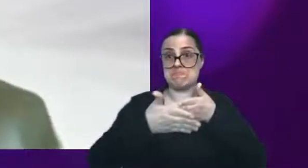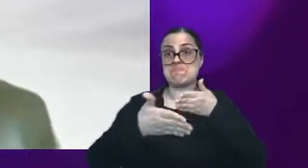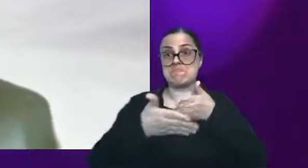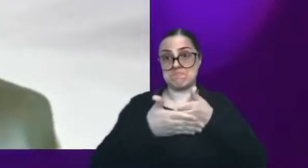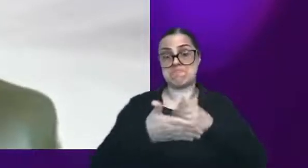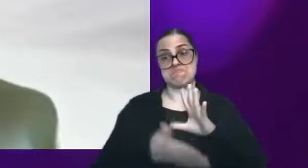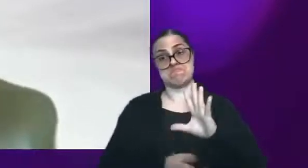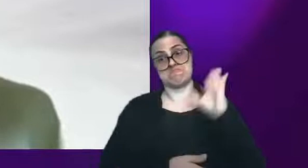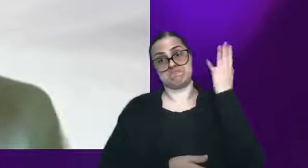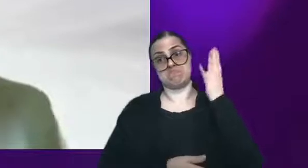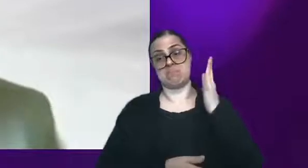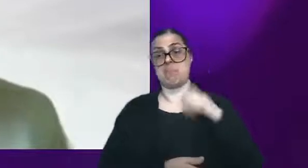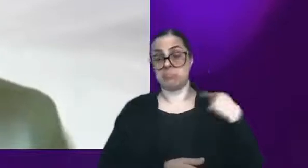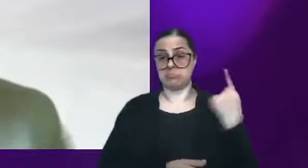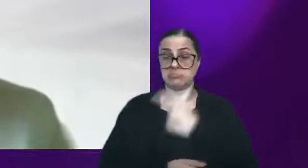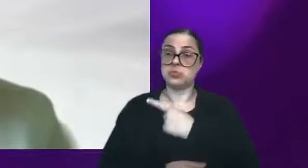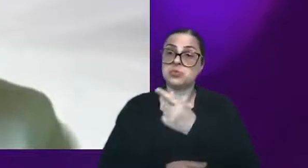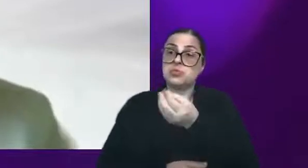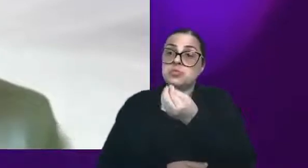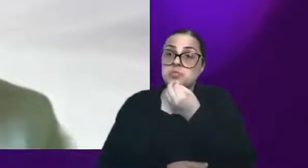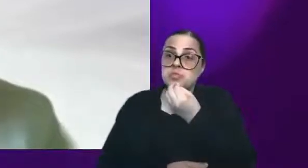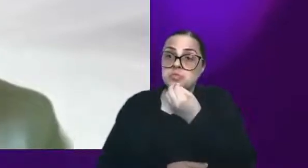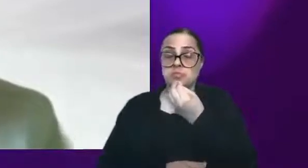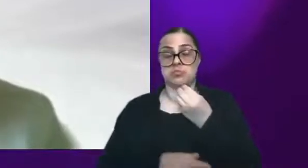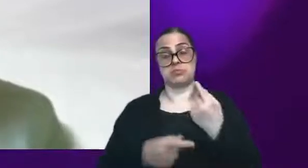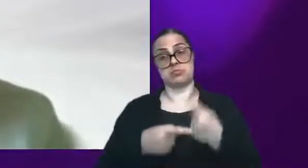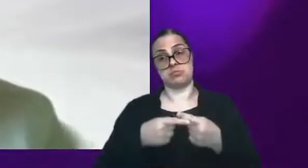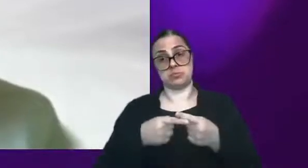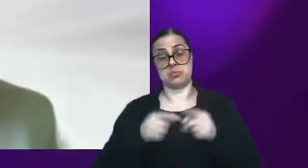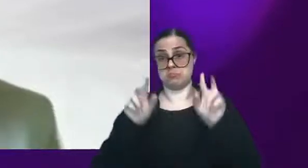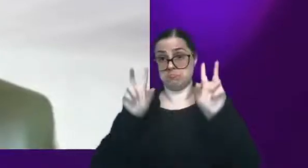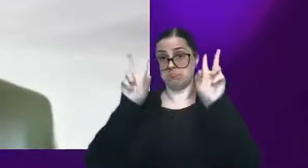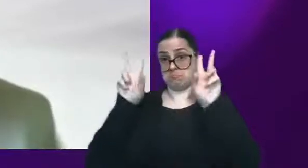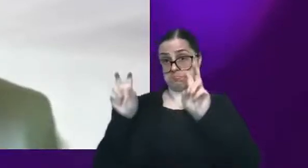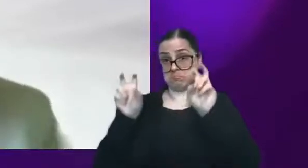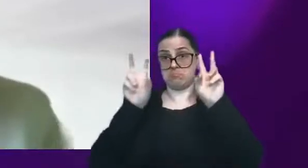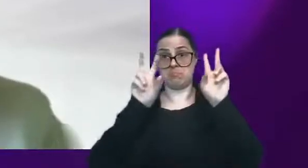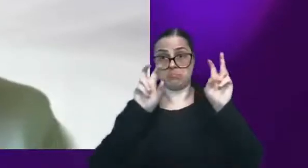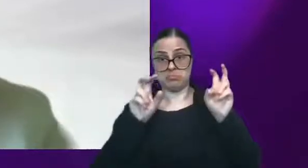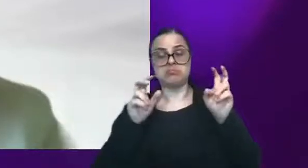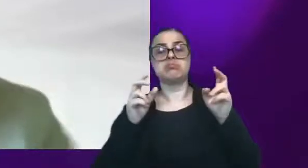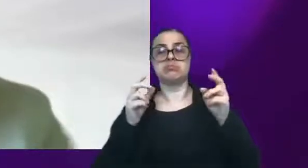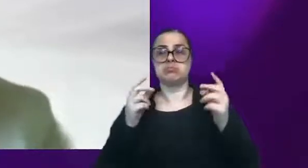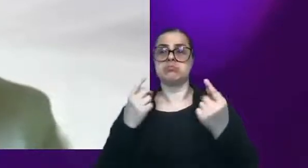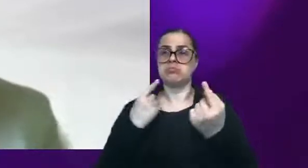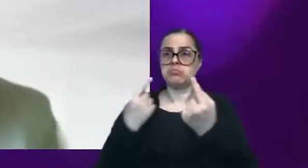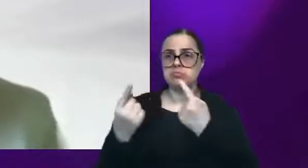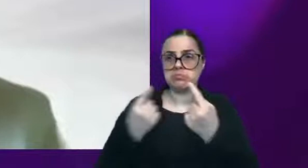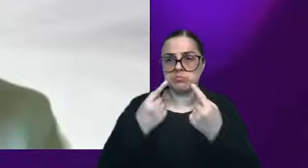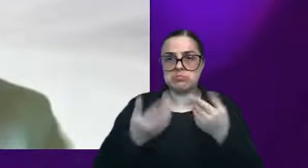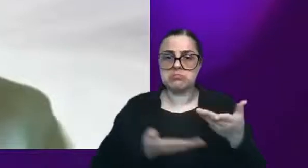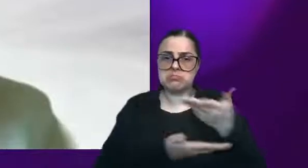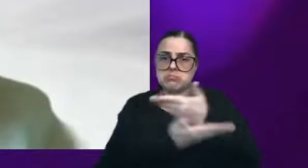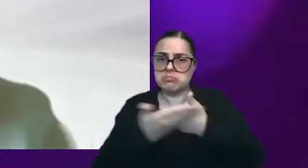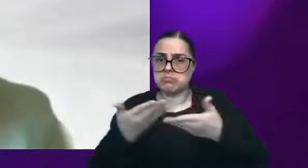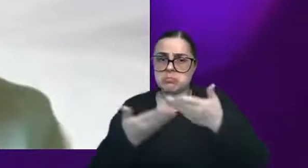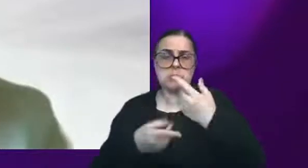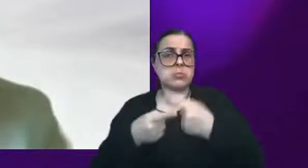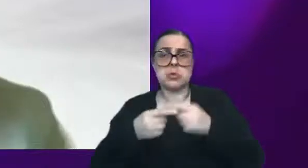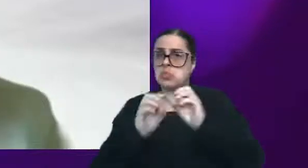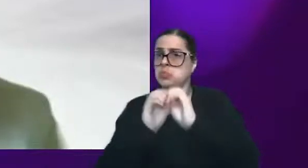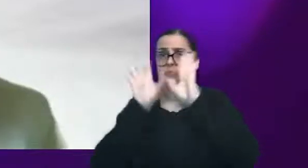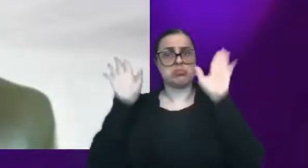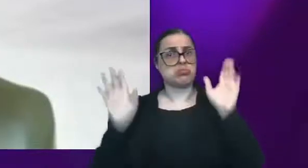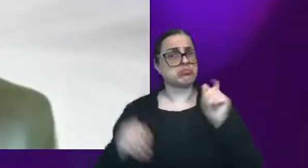espaço, uns assuntos que são realmente discutíveis e que ainda não estão bem definidos, a